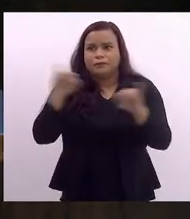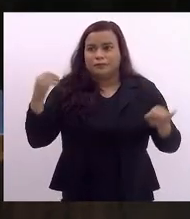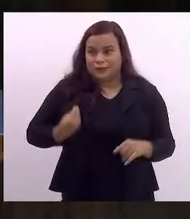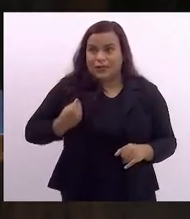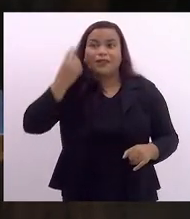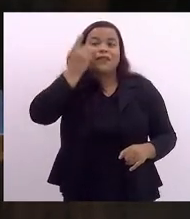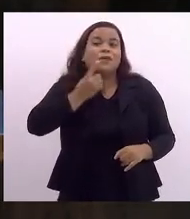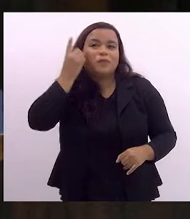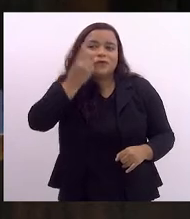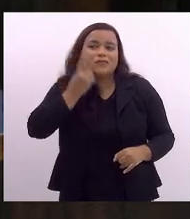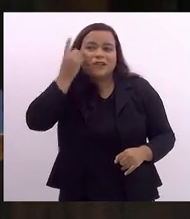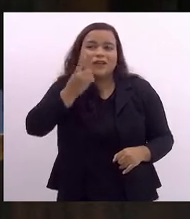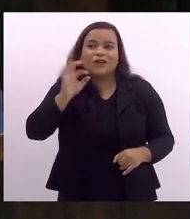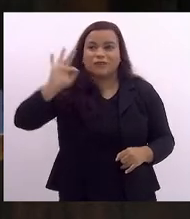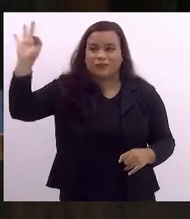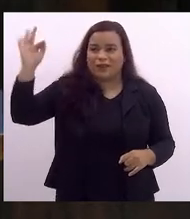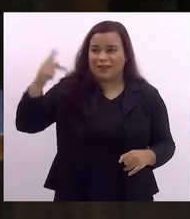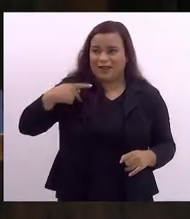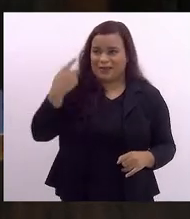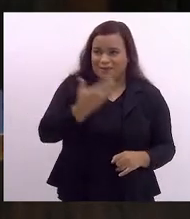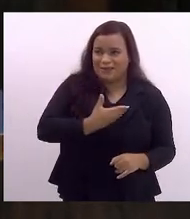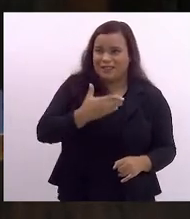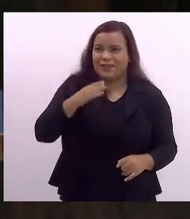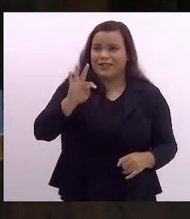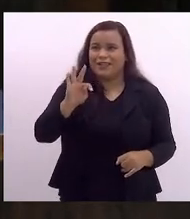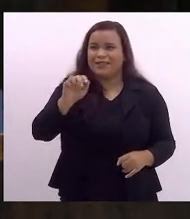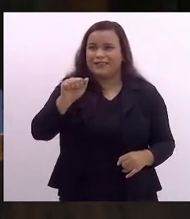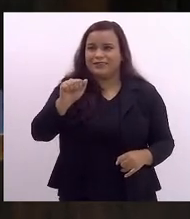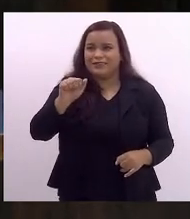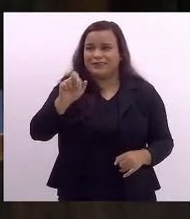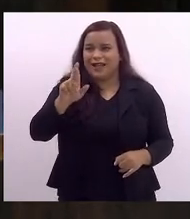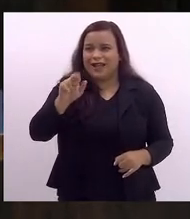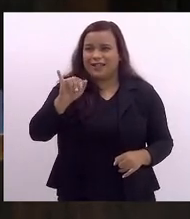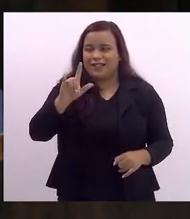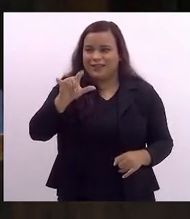da deputada federal e minha amiga Talíria Petroni.